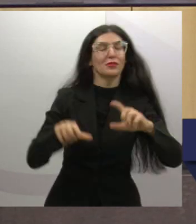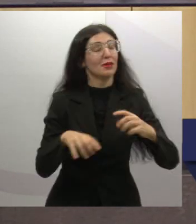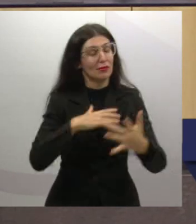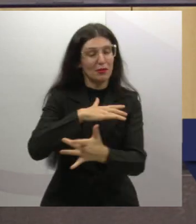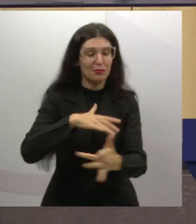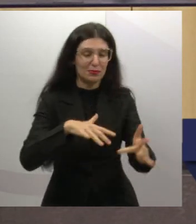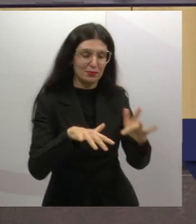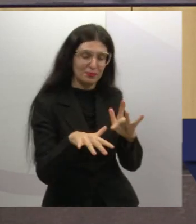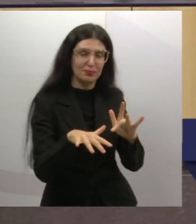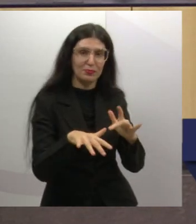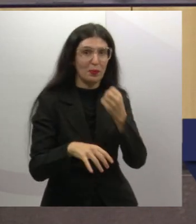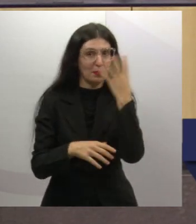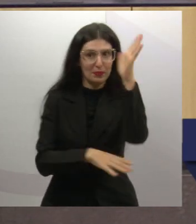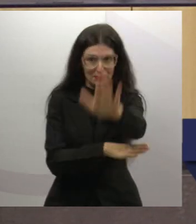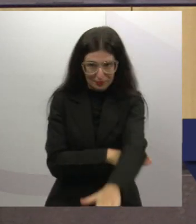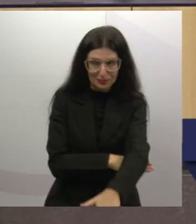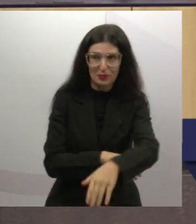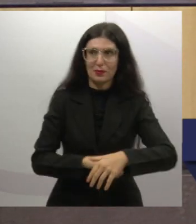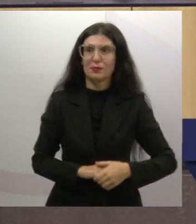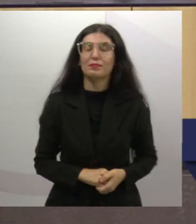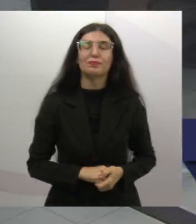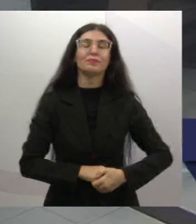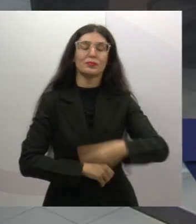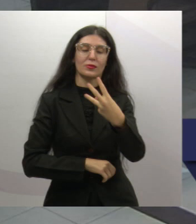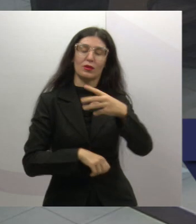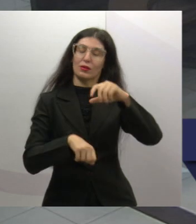boa tarde. Às